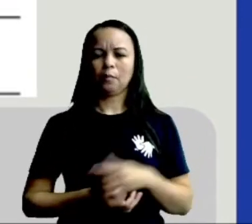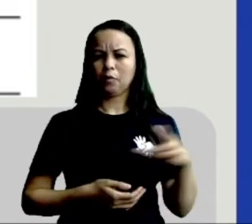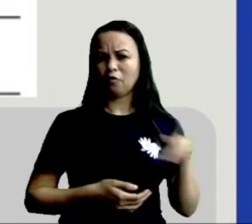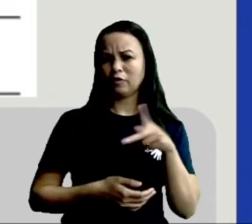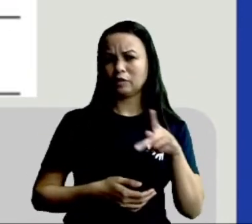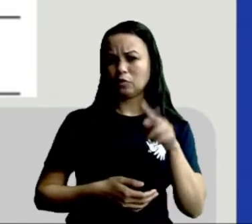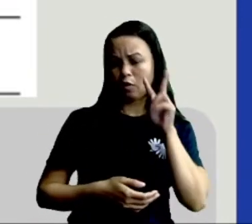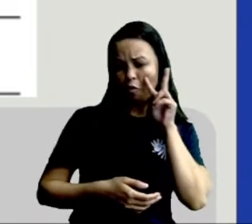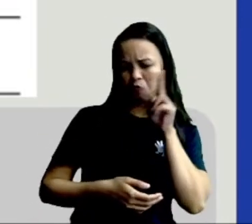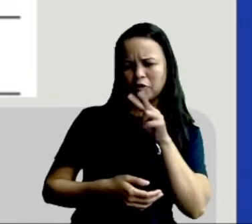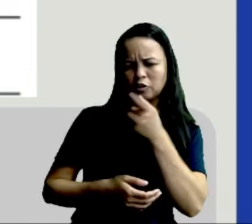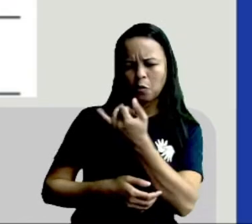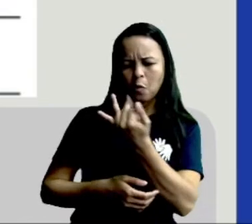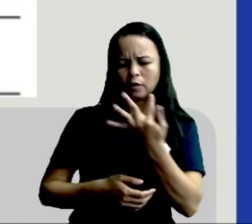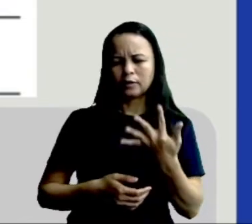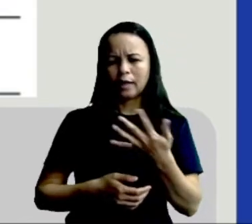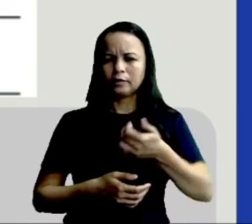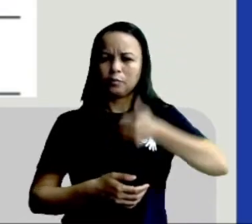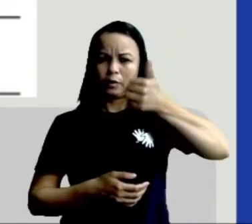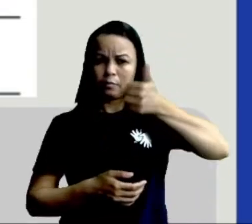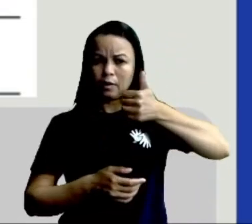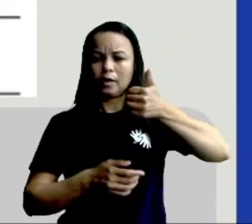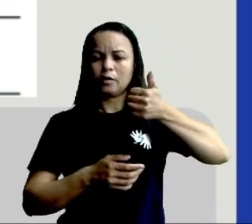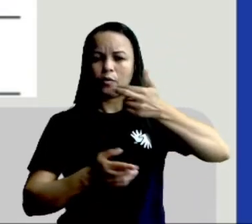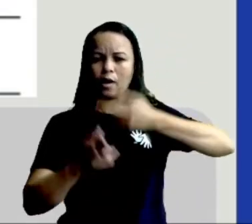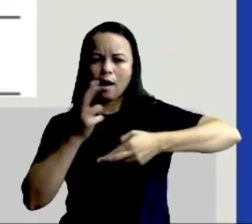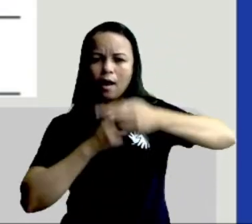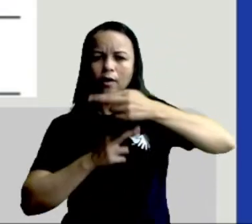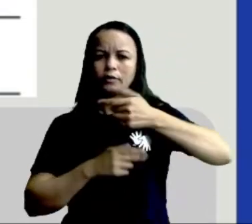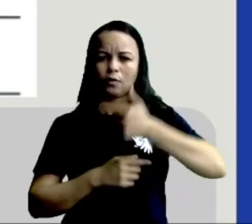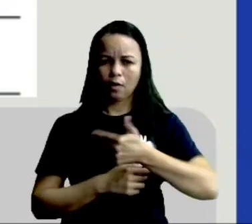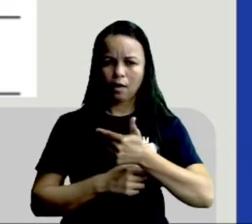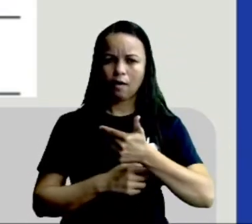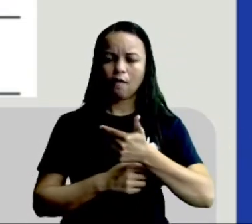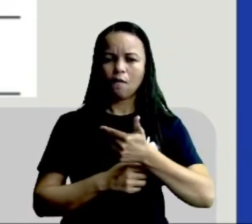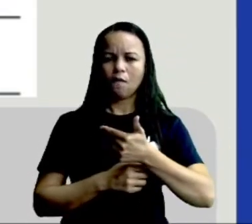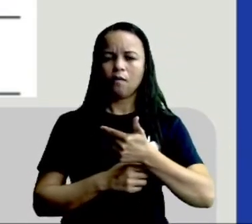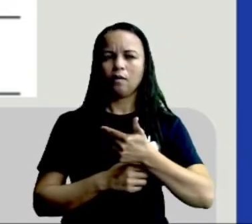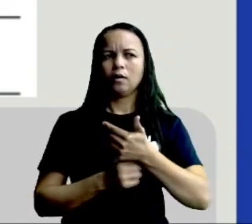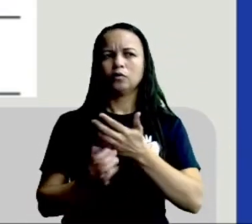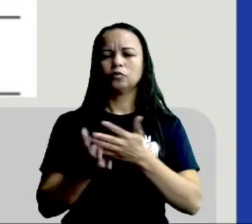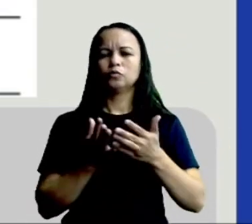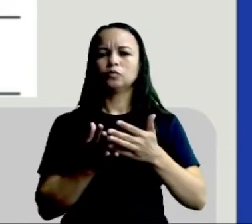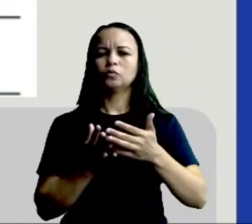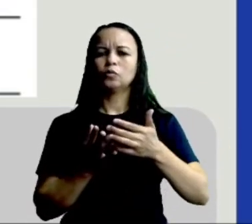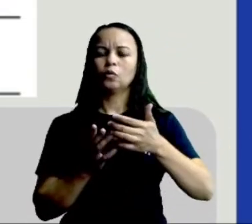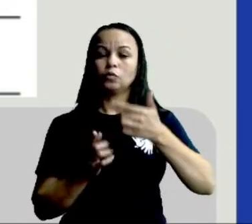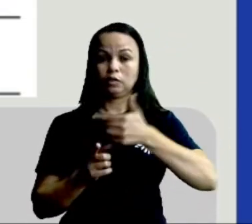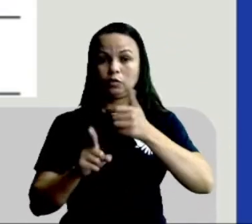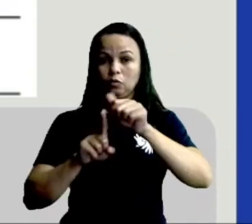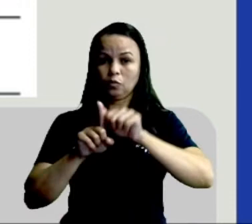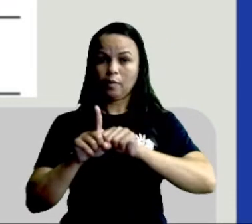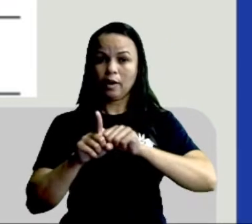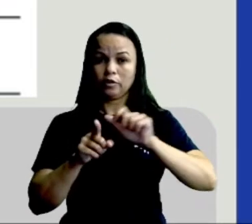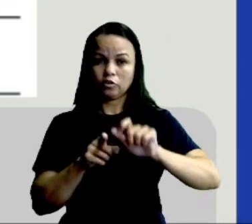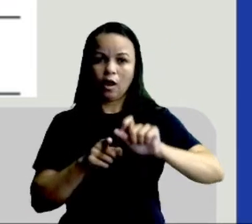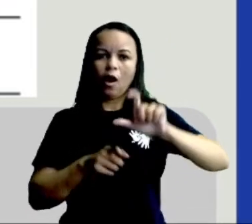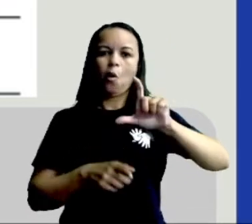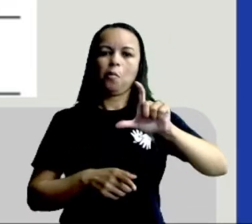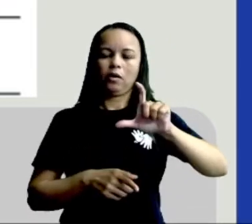a quantidade de cachorros nesse primeiro em relação ao segundo, né, o segundo mês